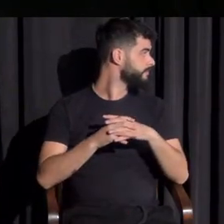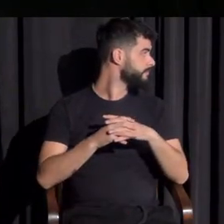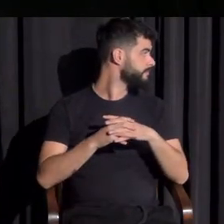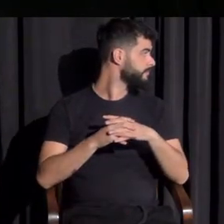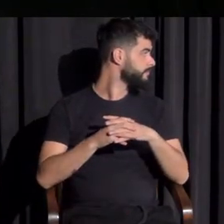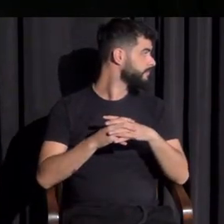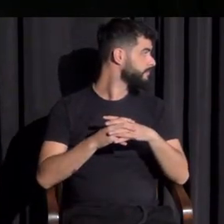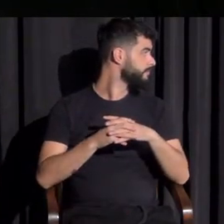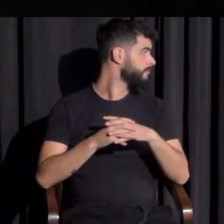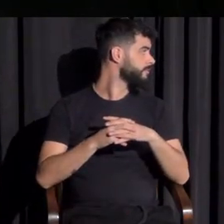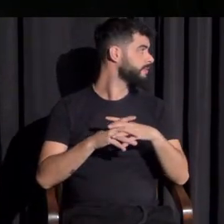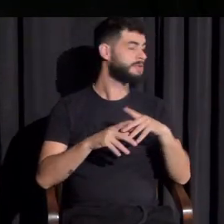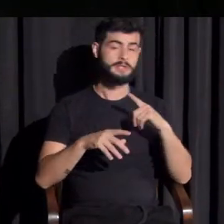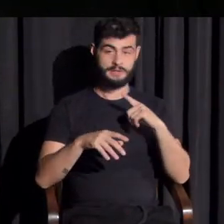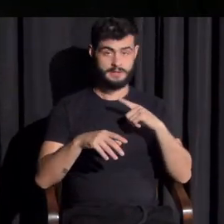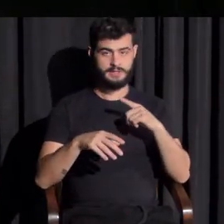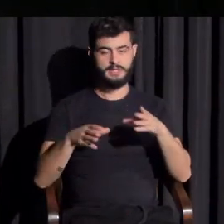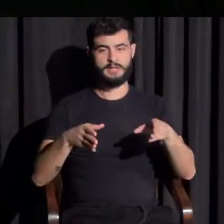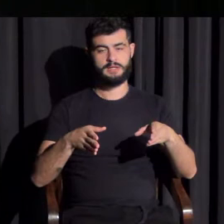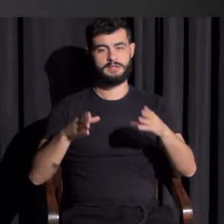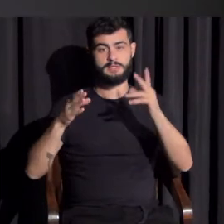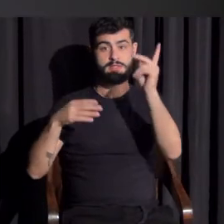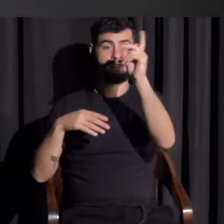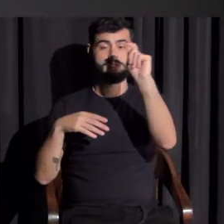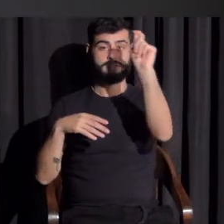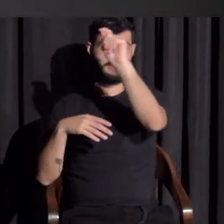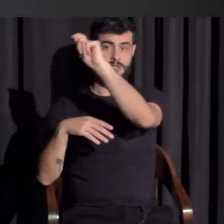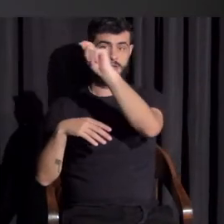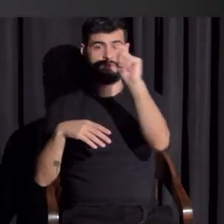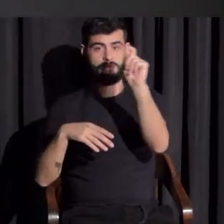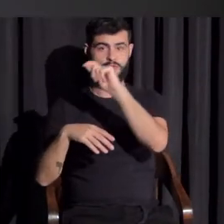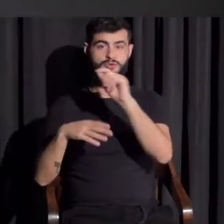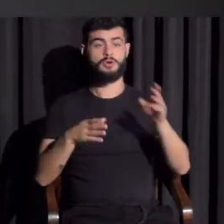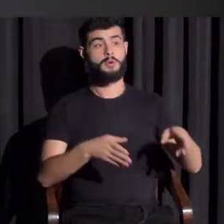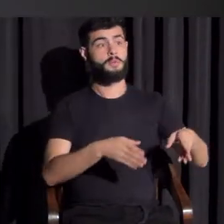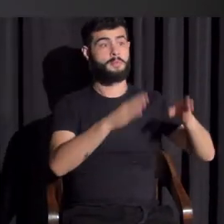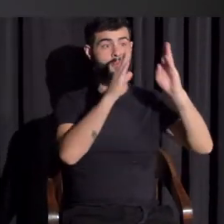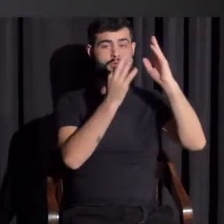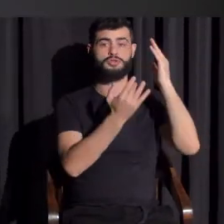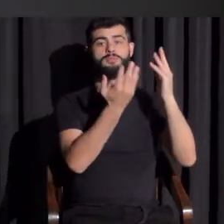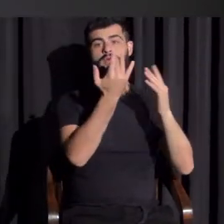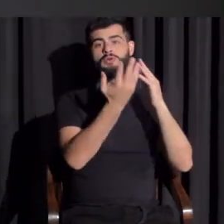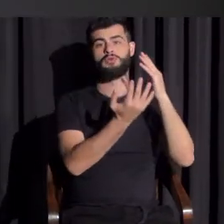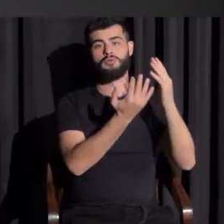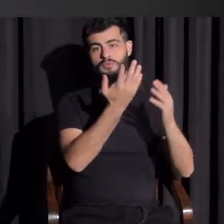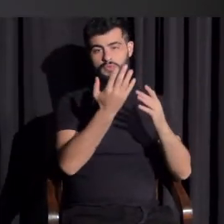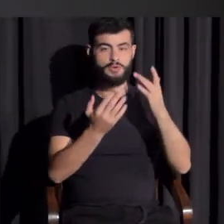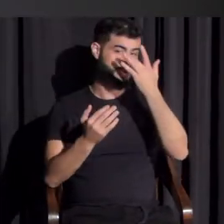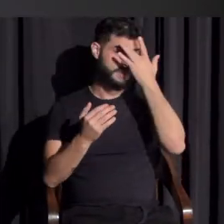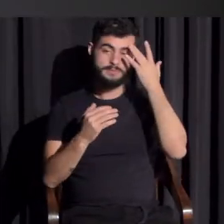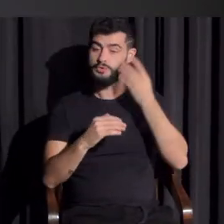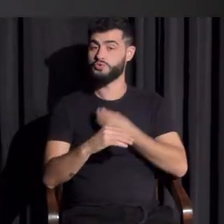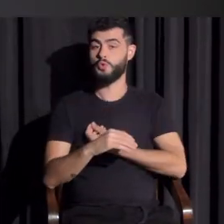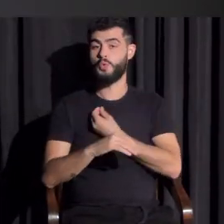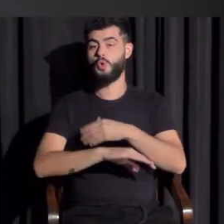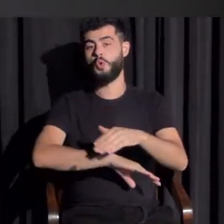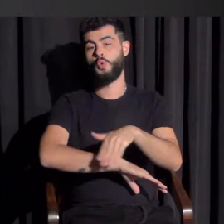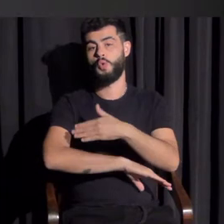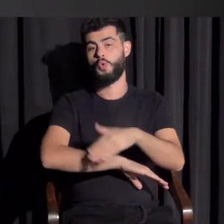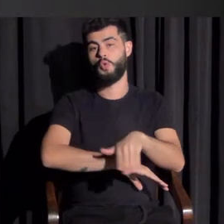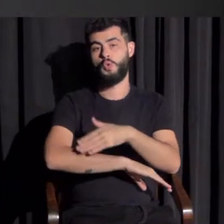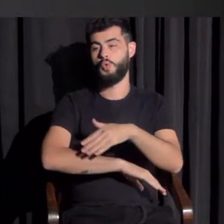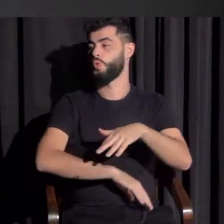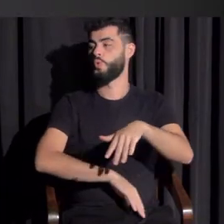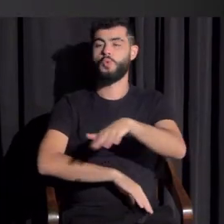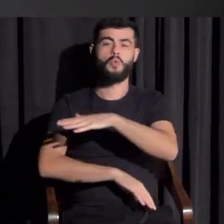tem uma escrita, prédio pegando fogo e as armadilhas indo morar nas ruas, que é uma letra de adulta. Eu não poderia tirar, uma vez que